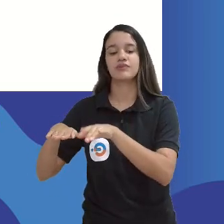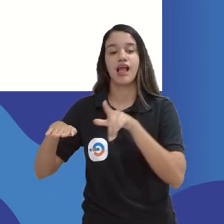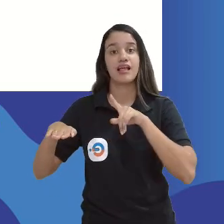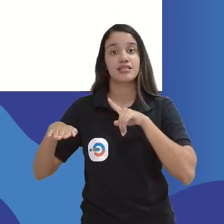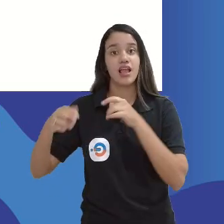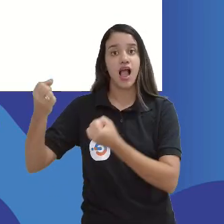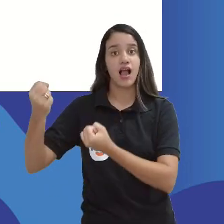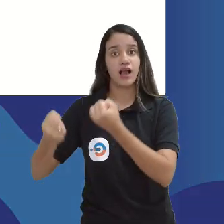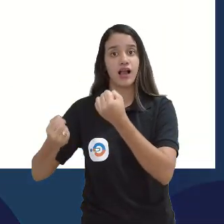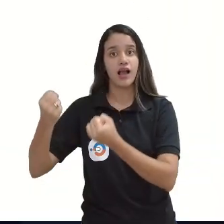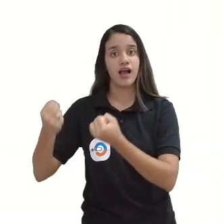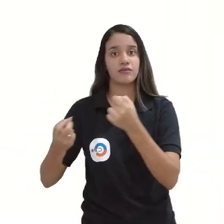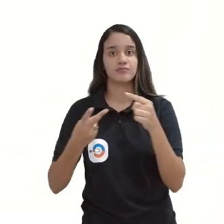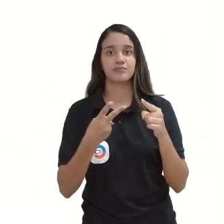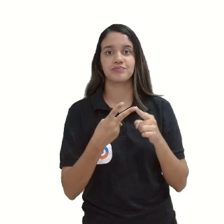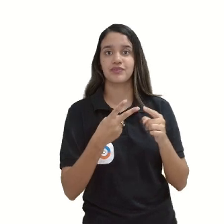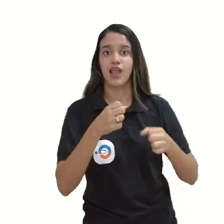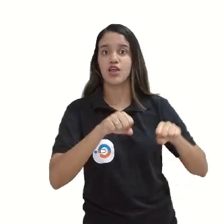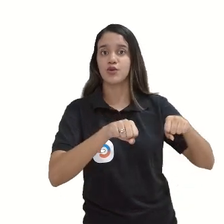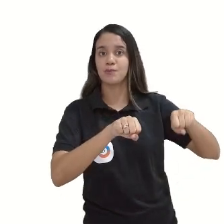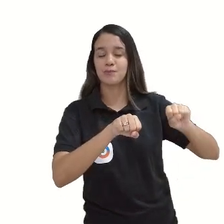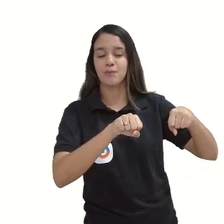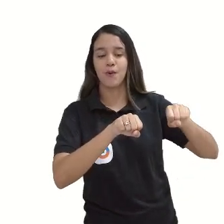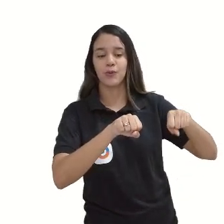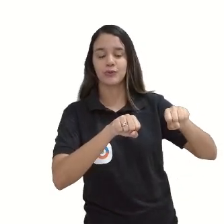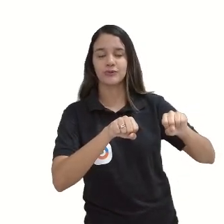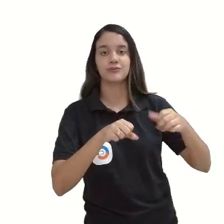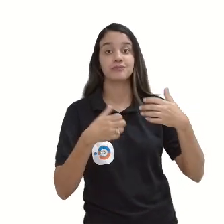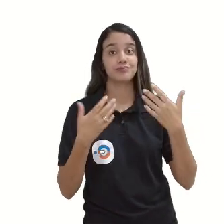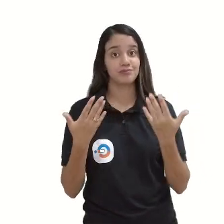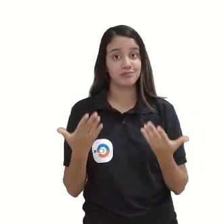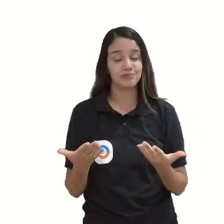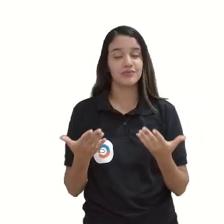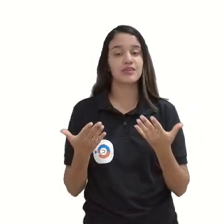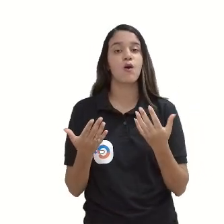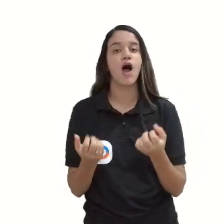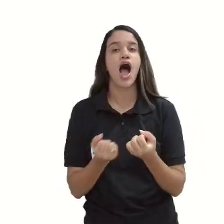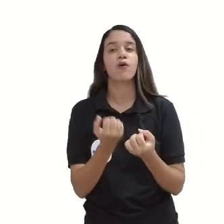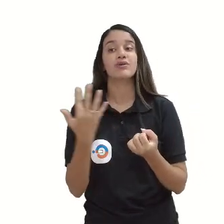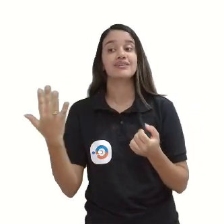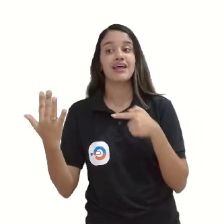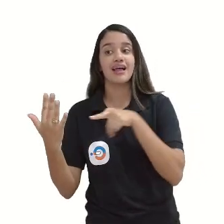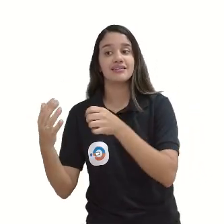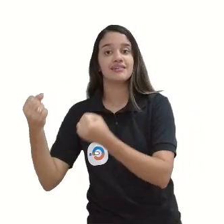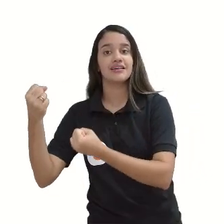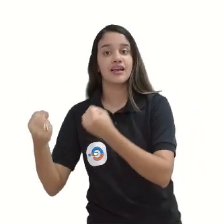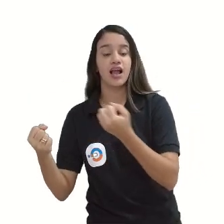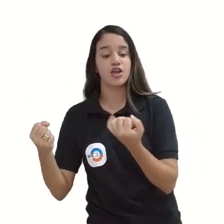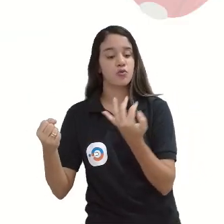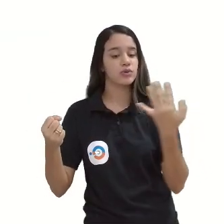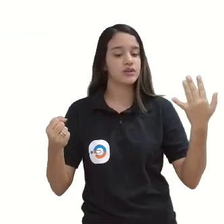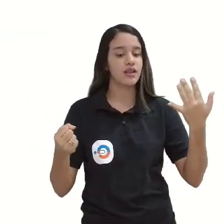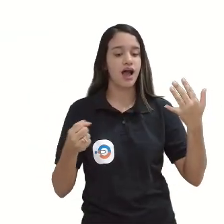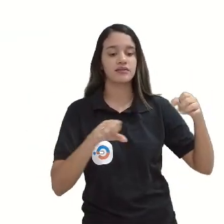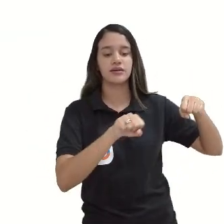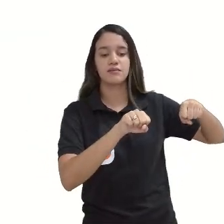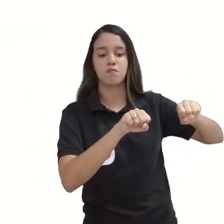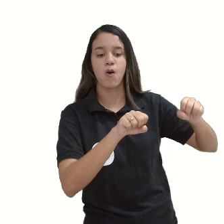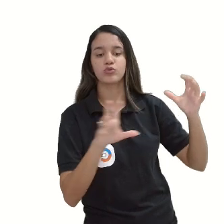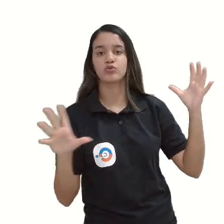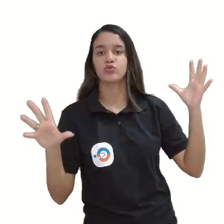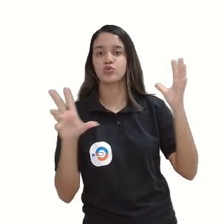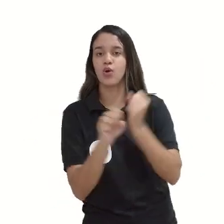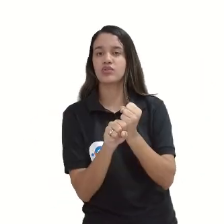tenha carros e motos. E que nesse estacionamento a quantidade de carros e a quantidade de motos seja um total